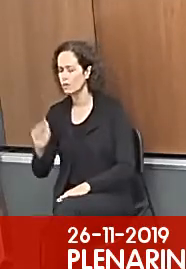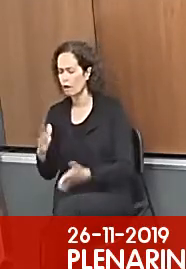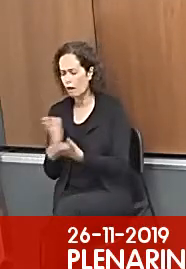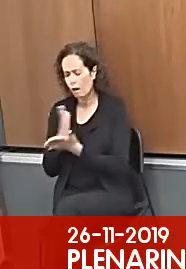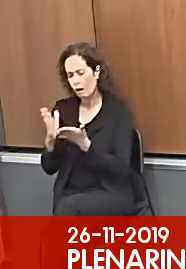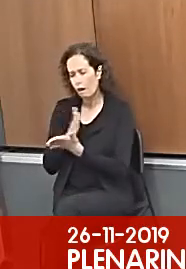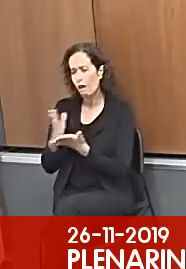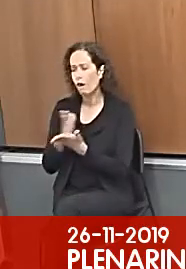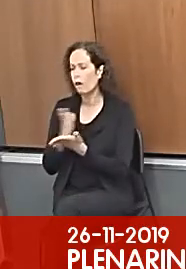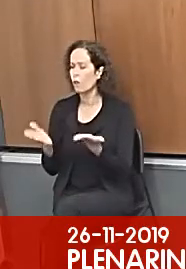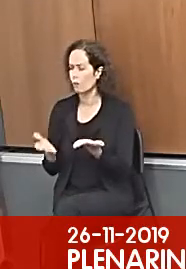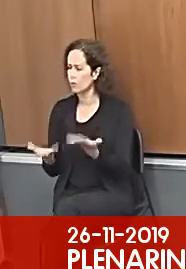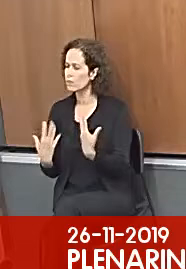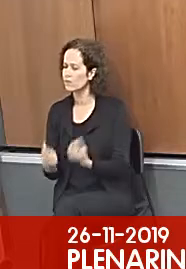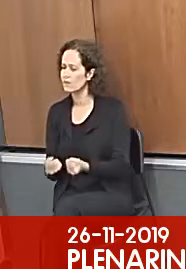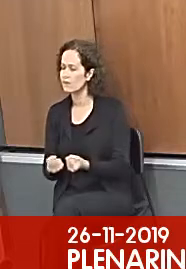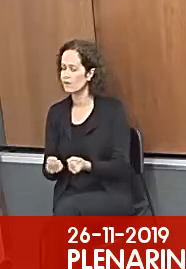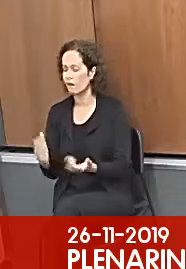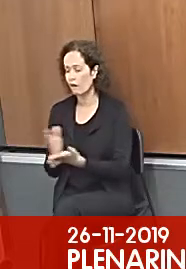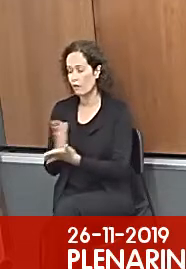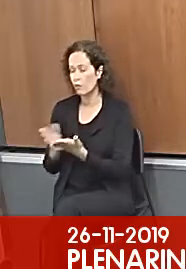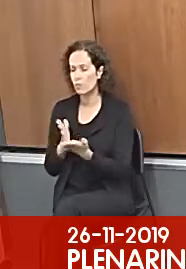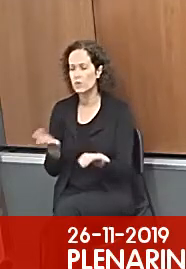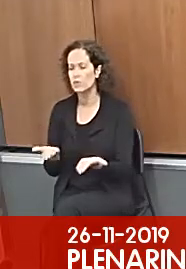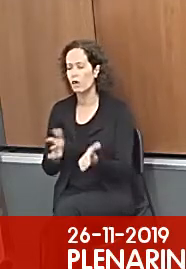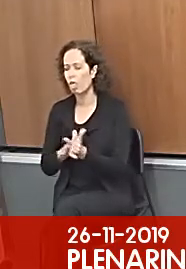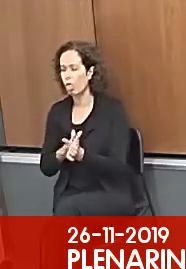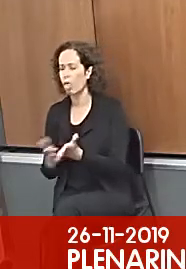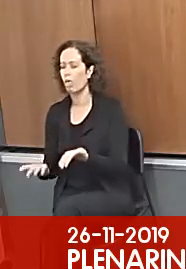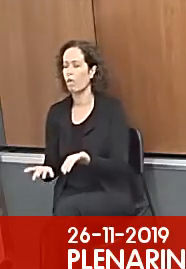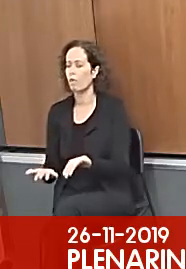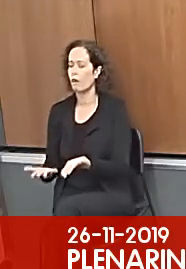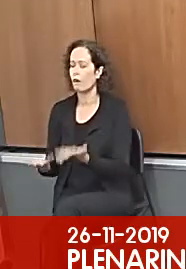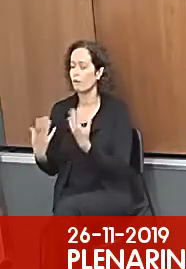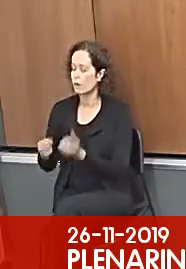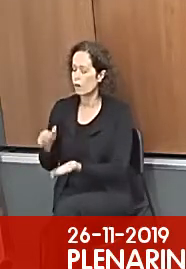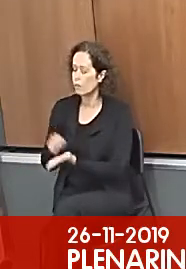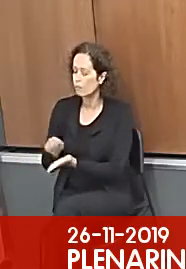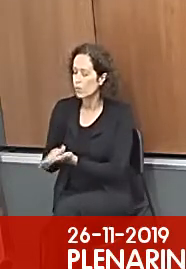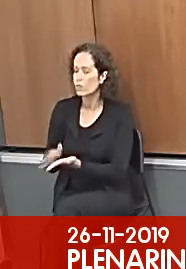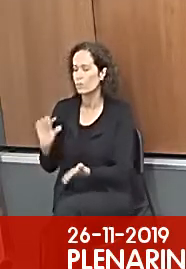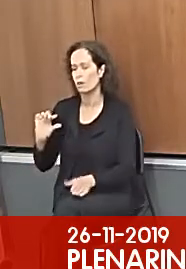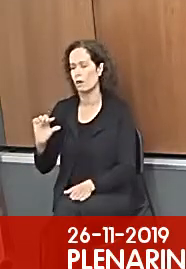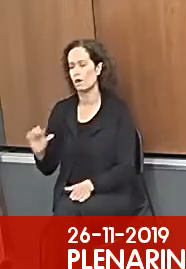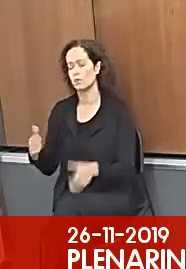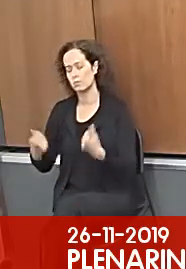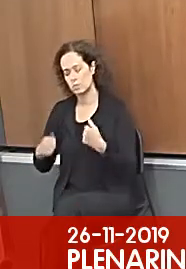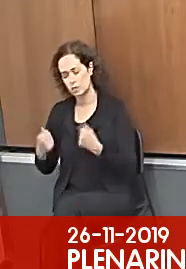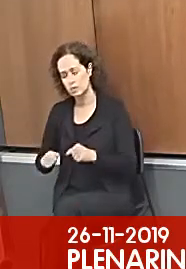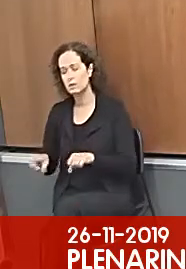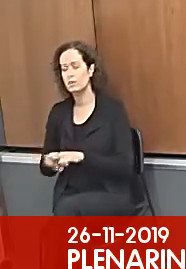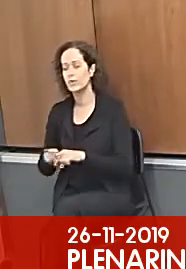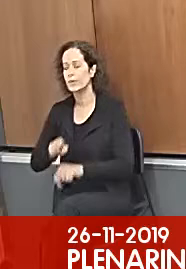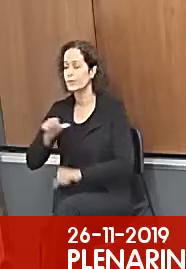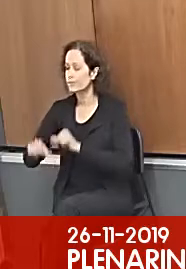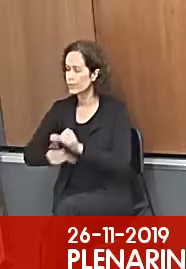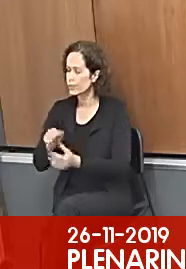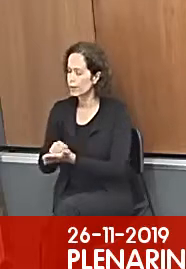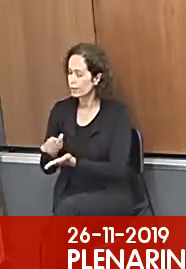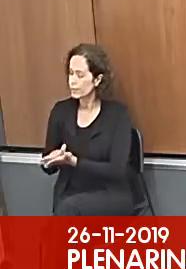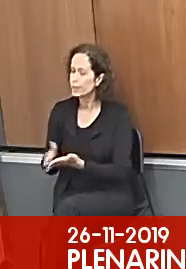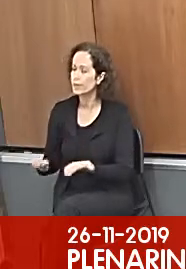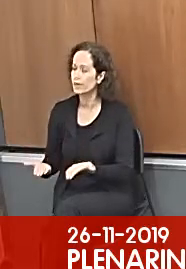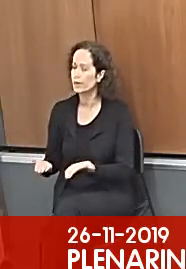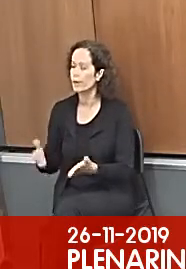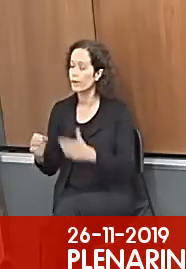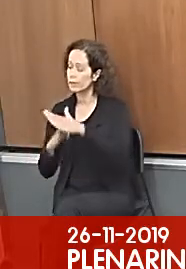porque muitas nem cumprem, né, preferem ali tomar uma multa, a multa ainda é pequena, nós temos que trabalhar nisso também, mas preferem